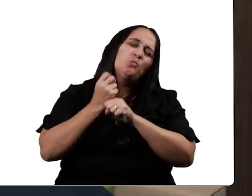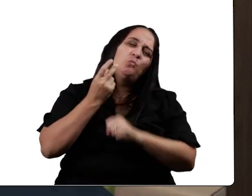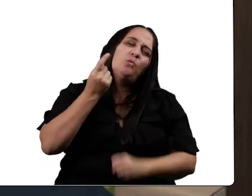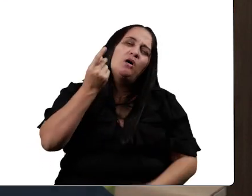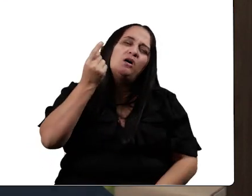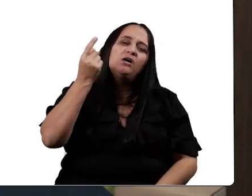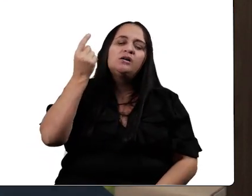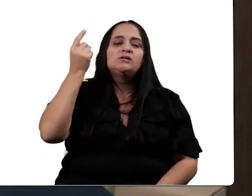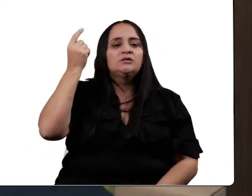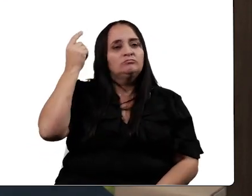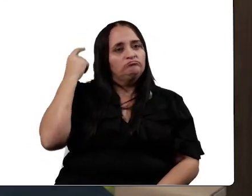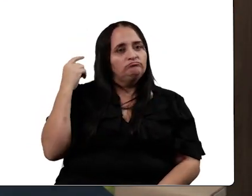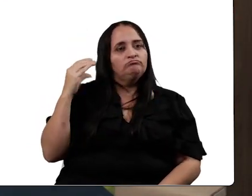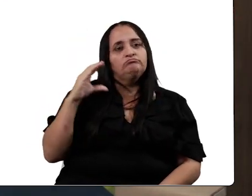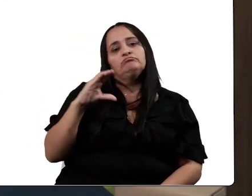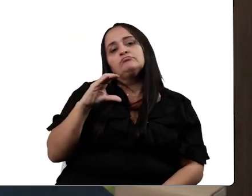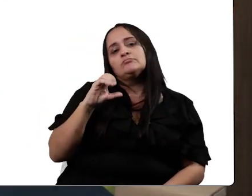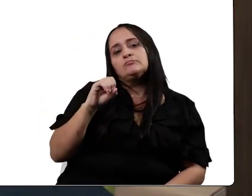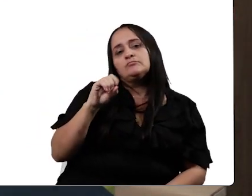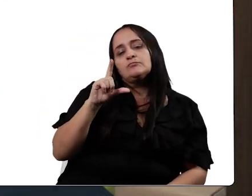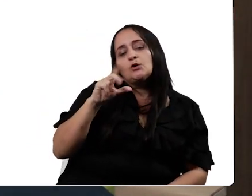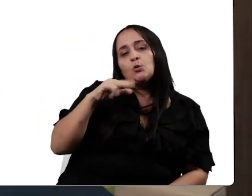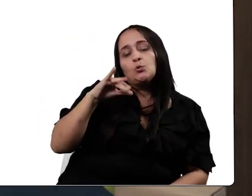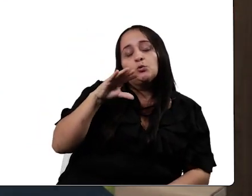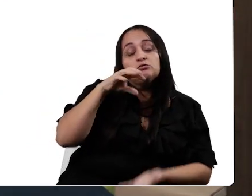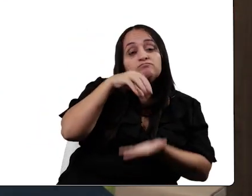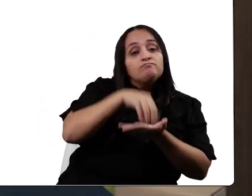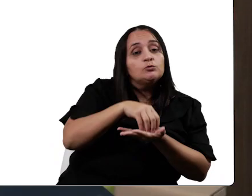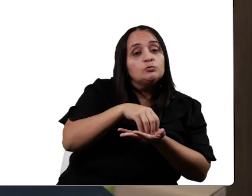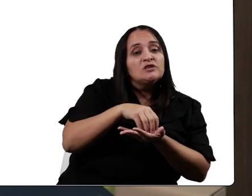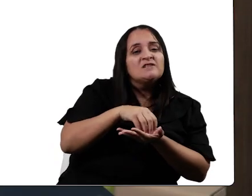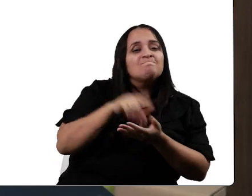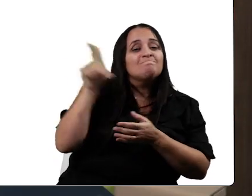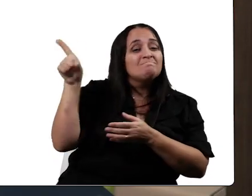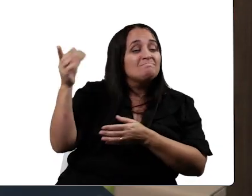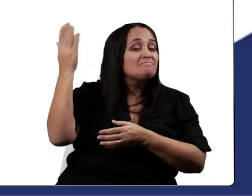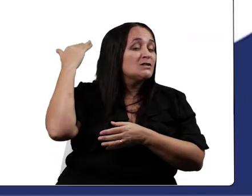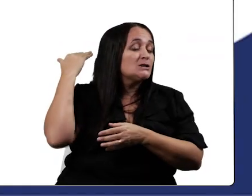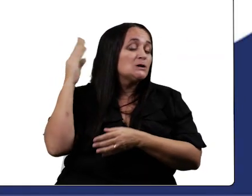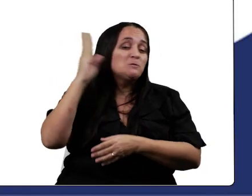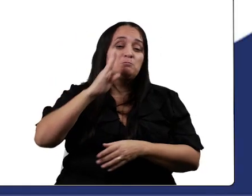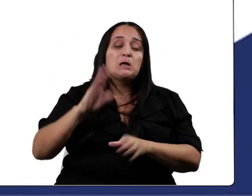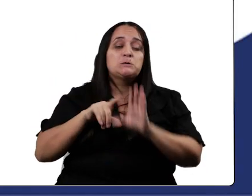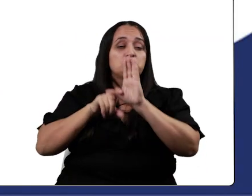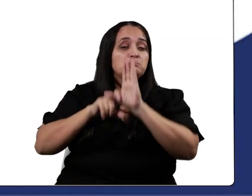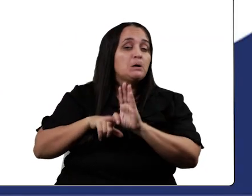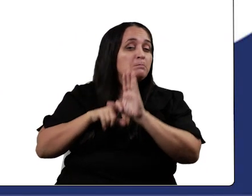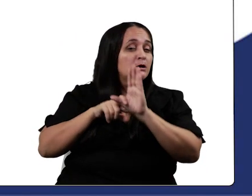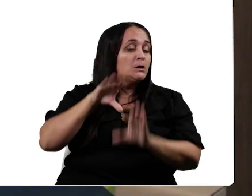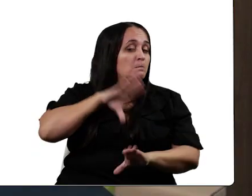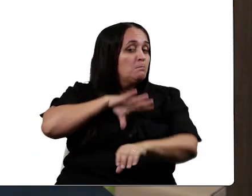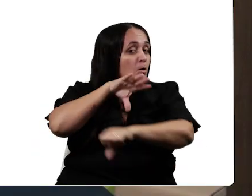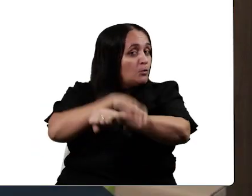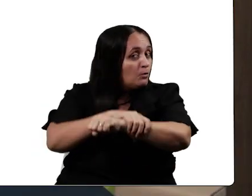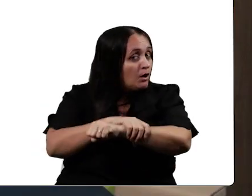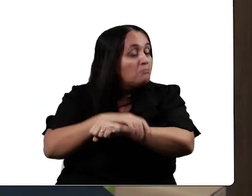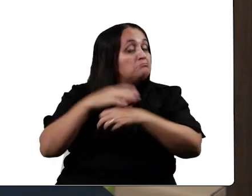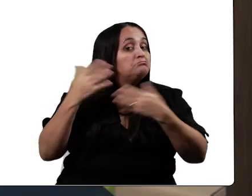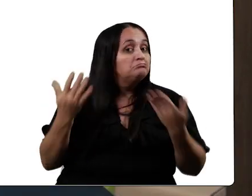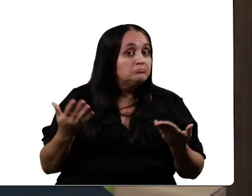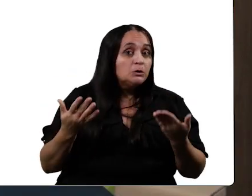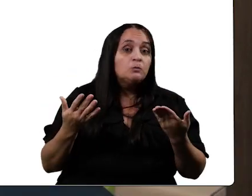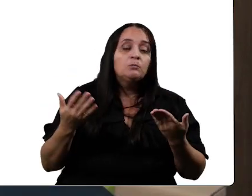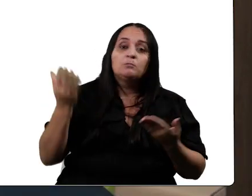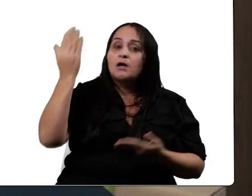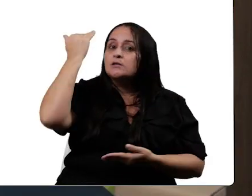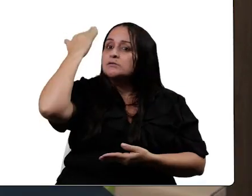onde o Brasil ainda era dependente lá de Portugal, certo? Também temos o Museu Afro, lindo, conta